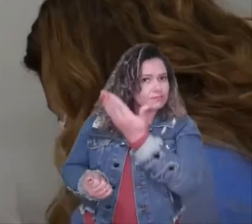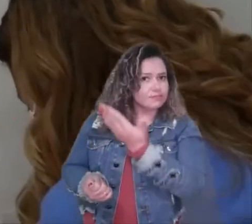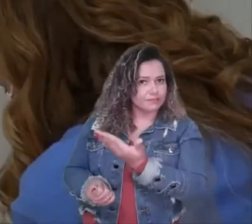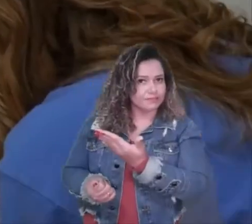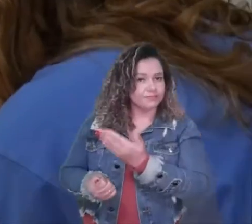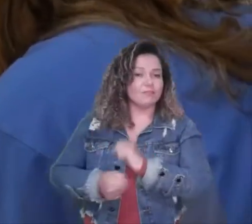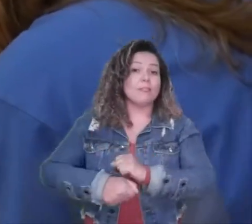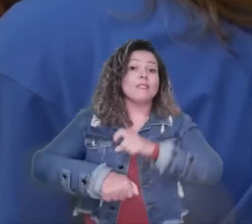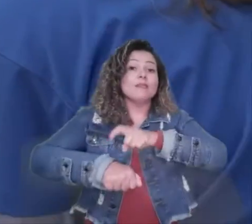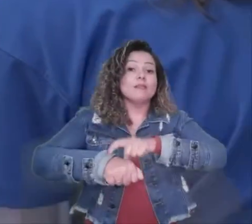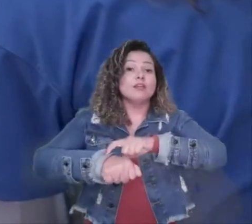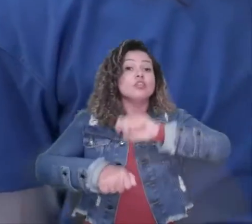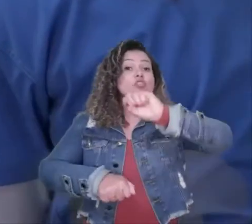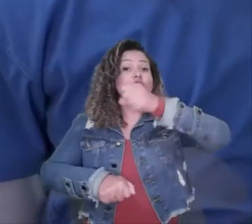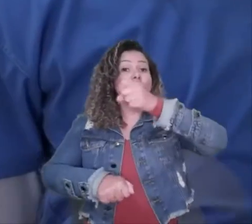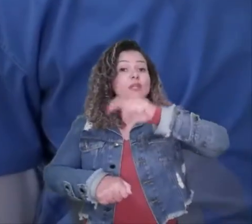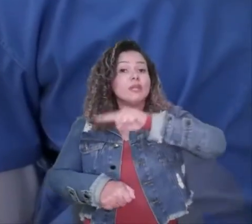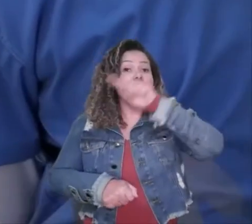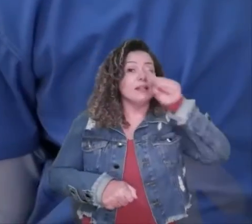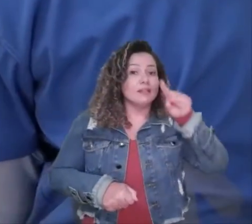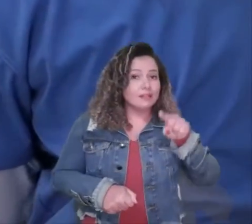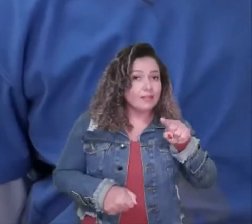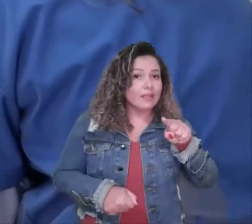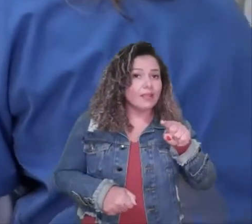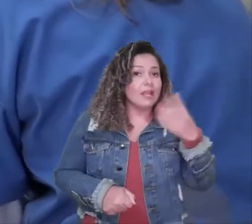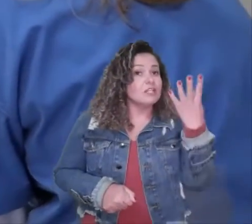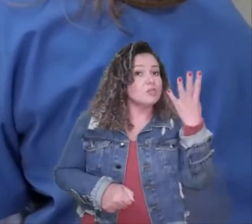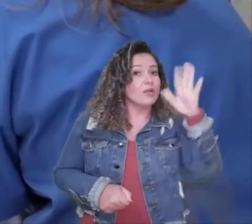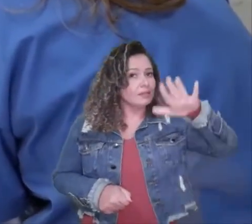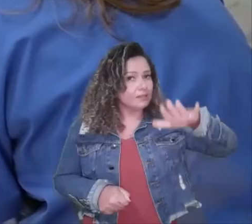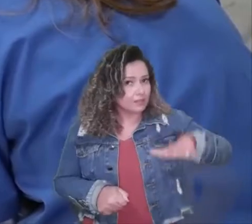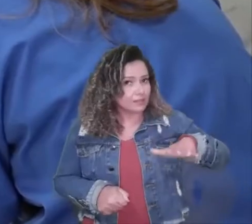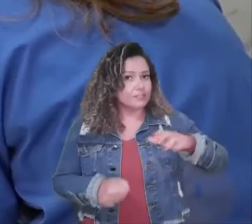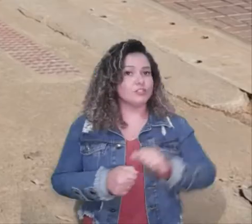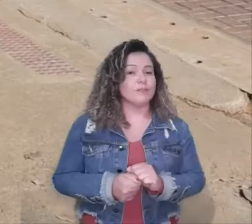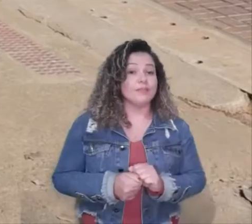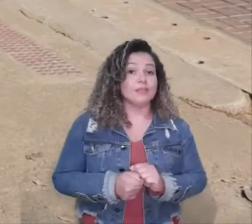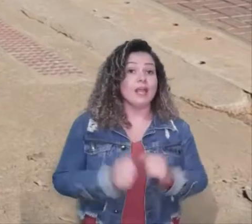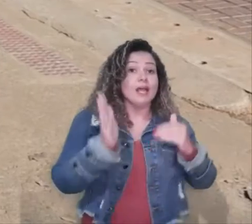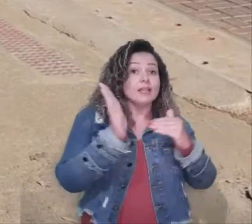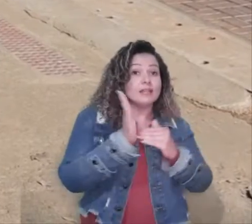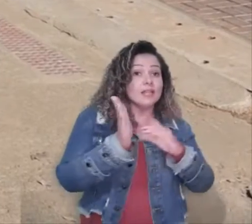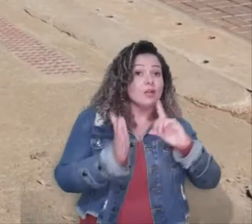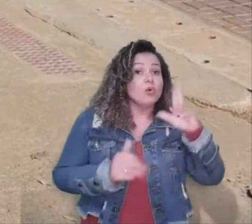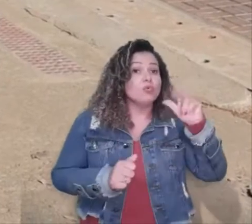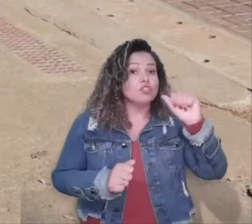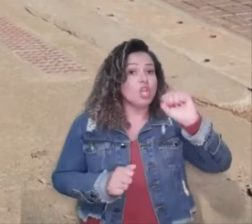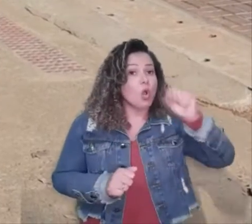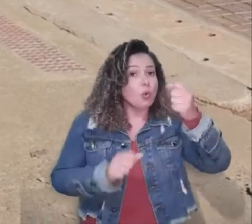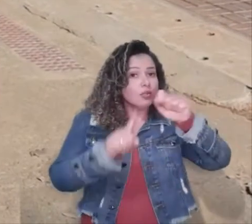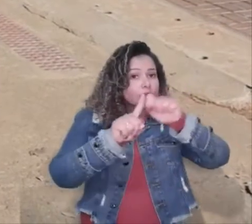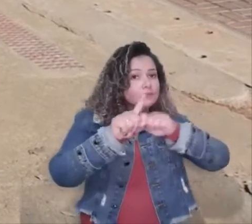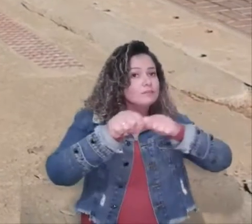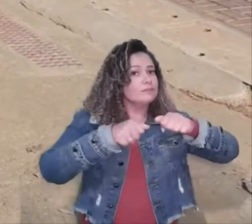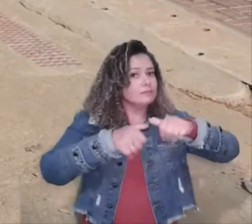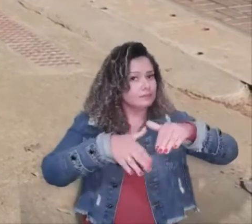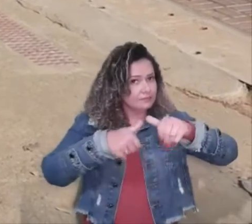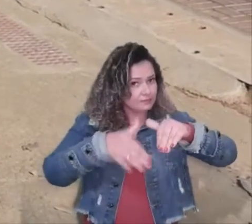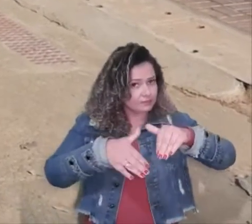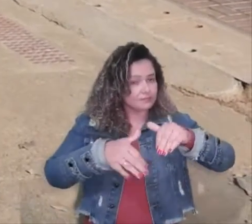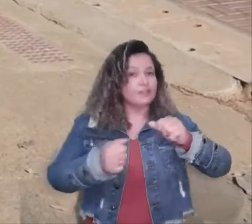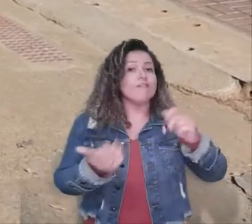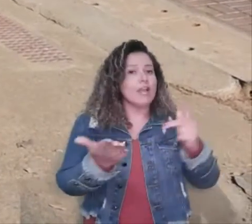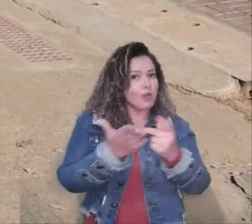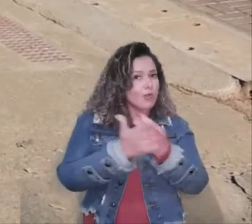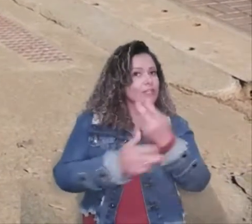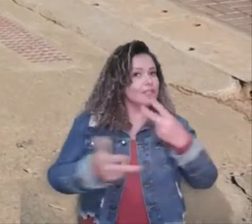e quartas-feiras, de 8 às 16 horas, até o dia 1º de setembro. Os tutores dos animais devem comparecer ao local